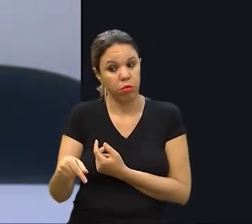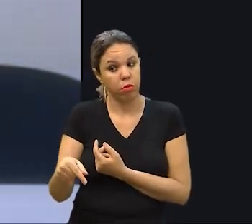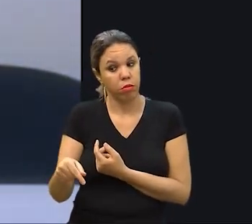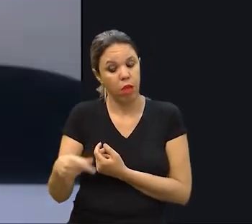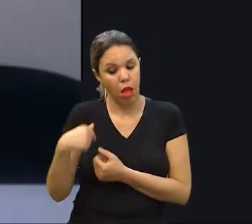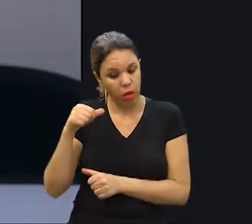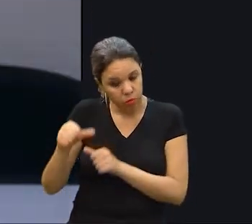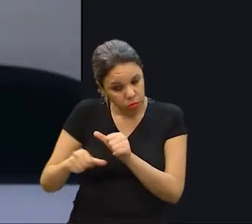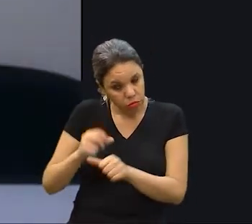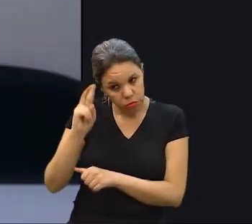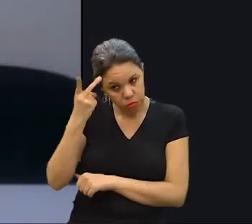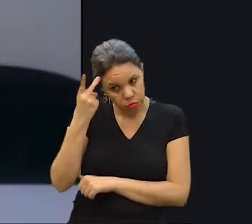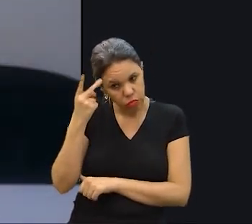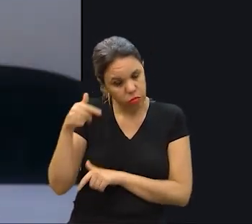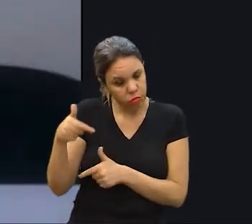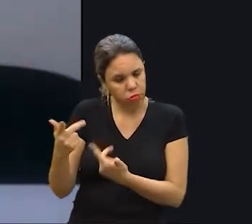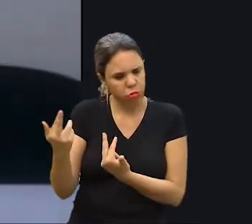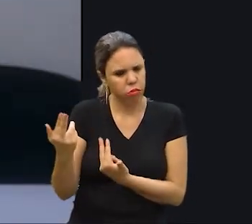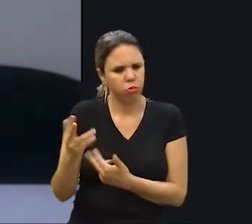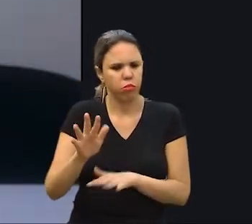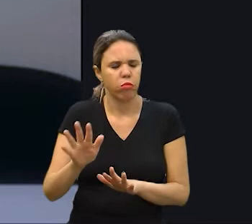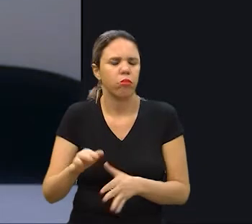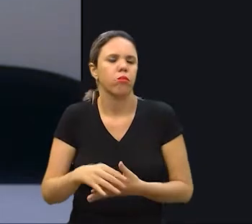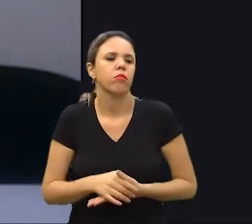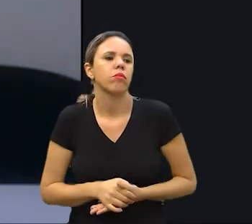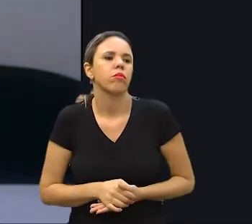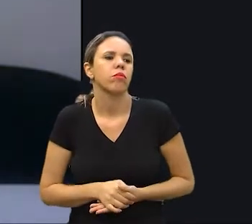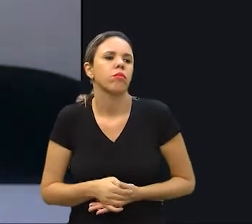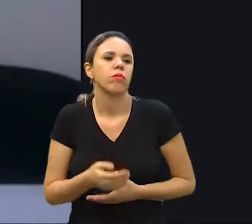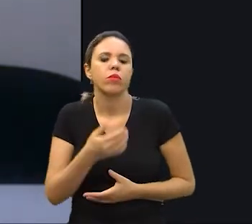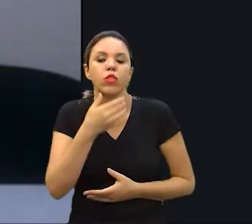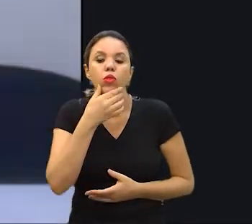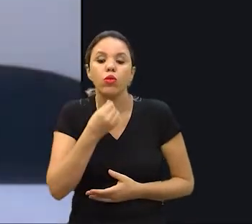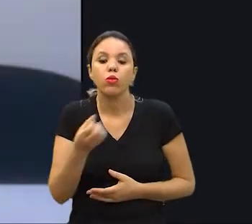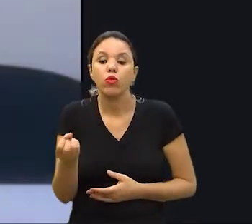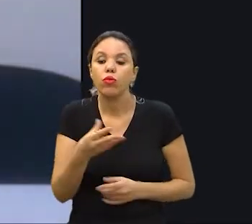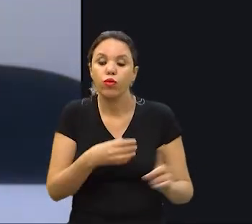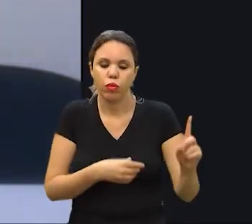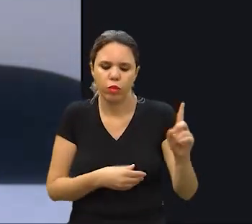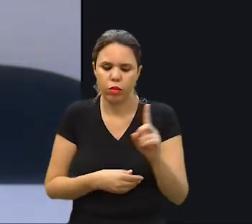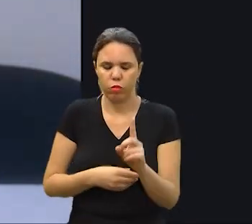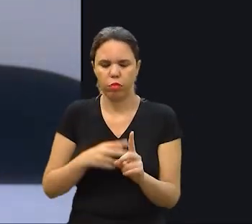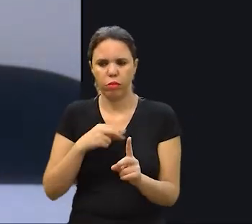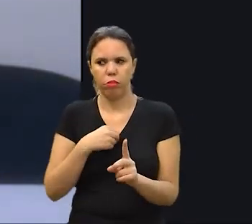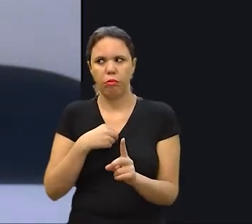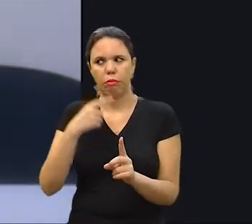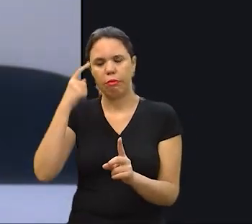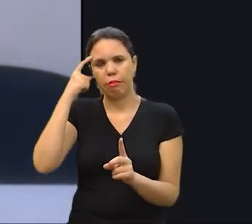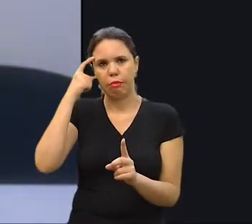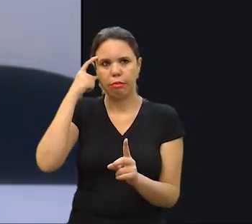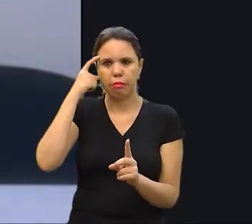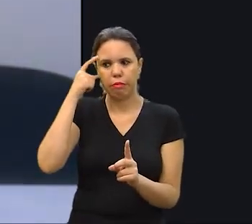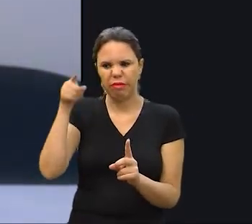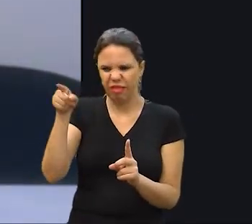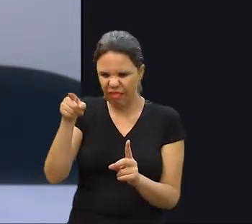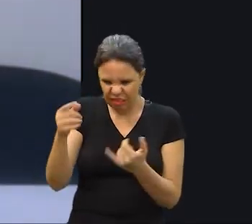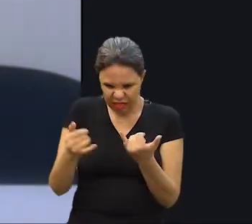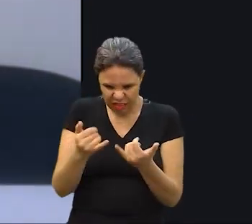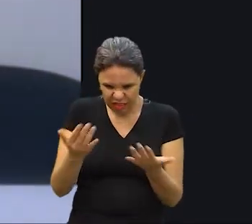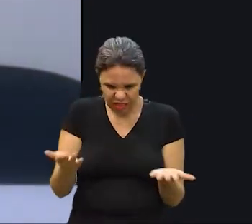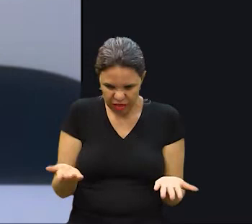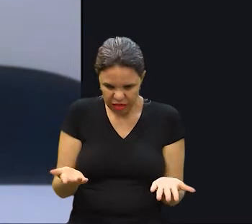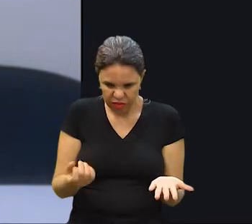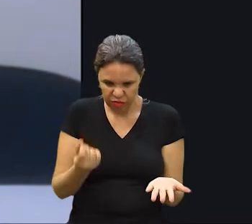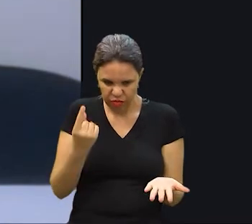assim, eu também agia assim. E esse homem que está entrando vai falar assim, opa, não, vocês estão de